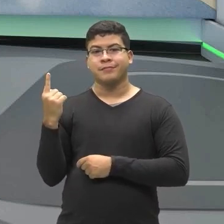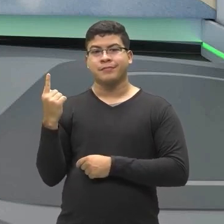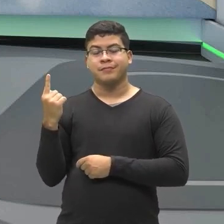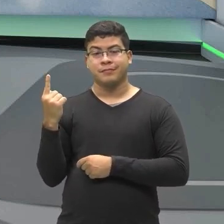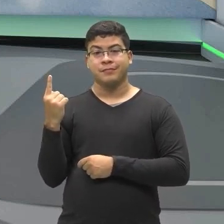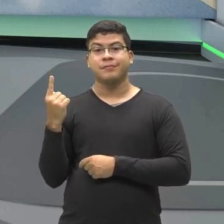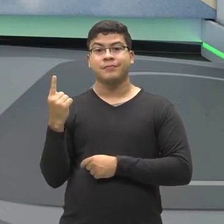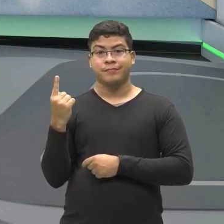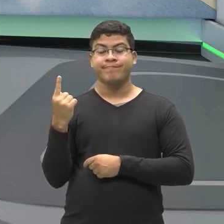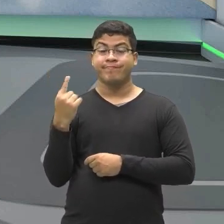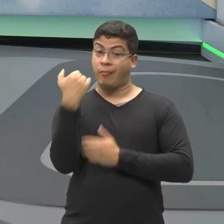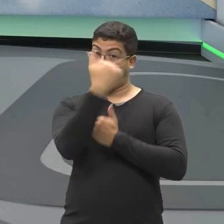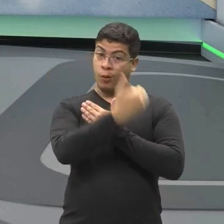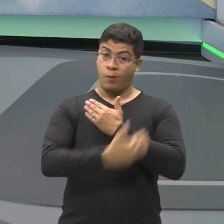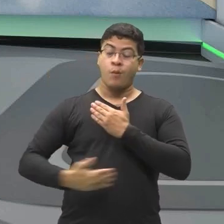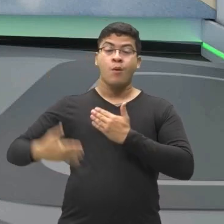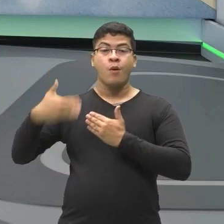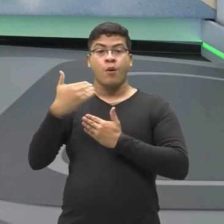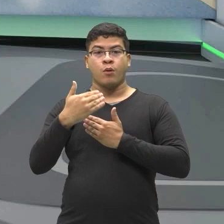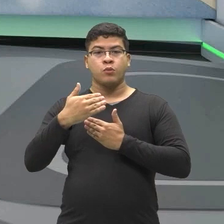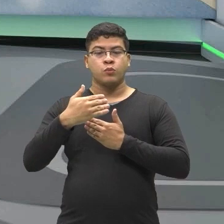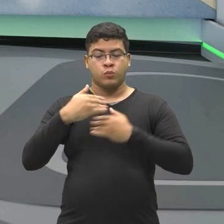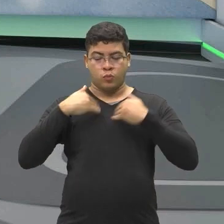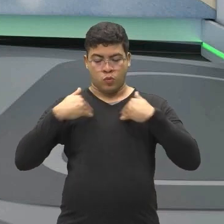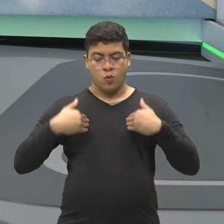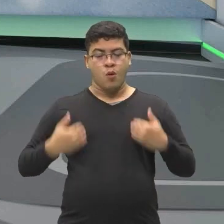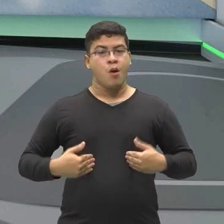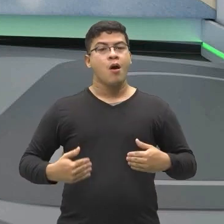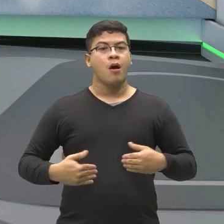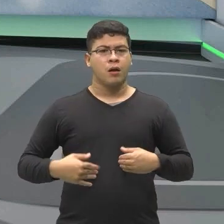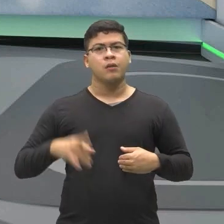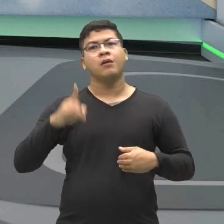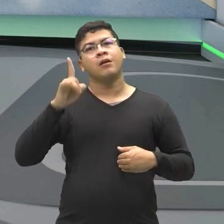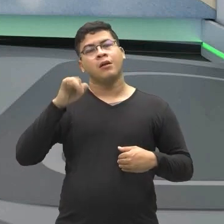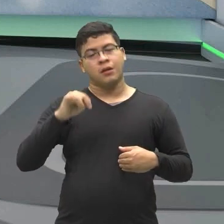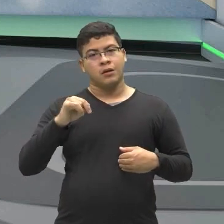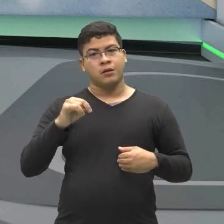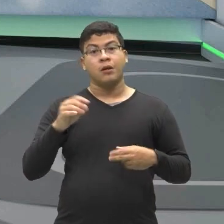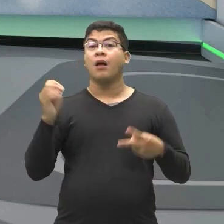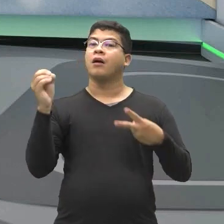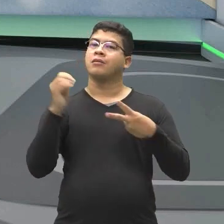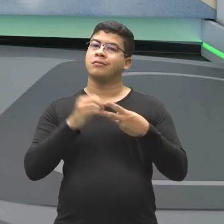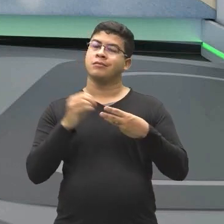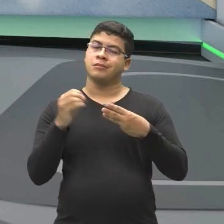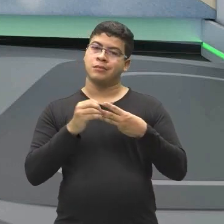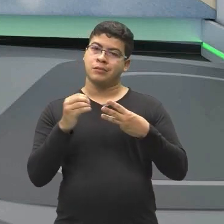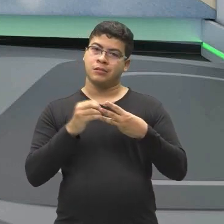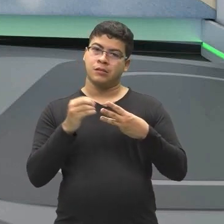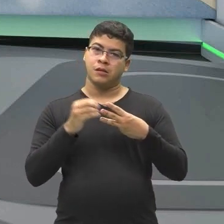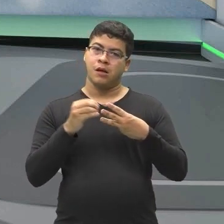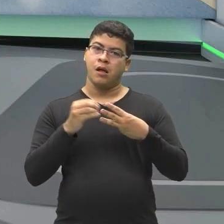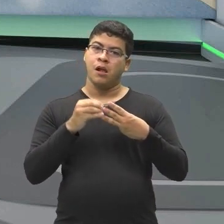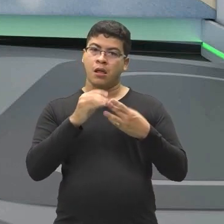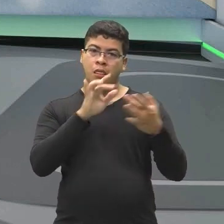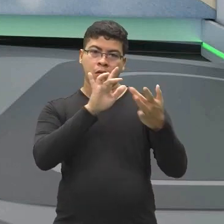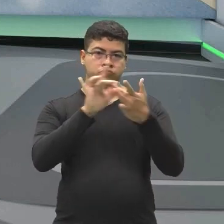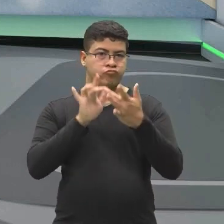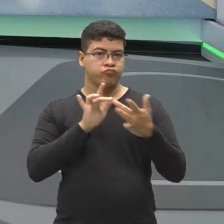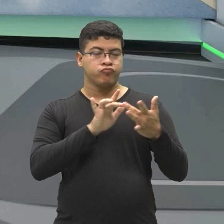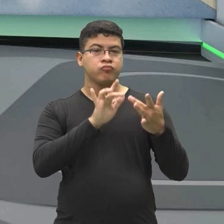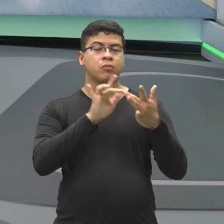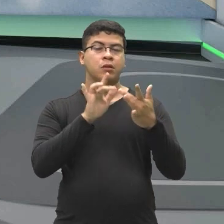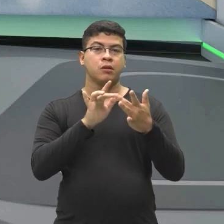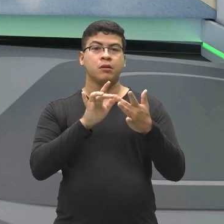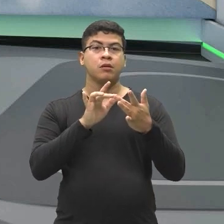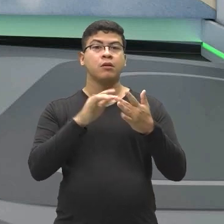Defesas do organismo contra infecções, que são justamente células que estão relacionadas ao meu sistema imunológico,